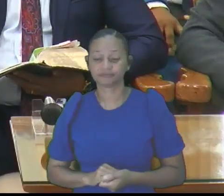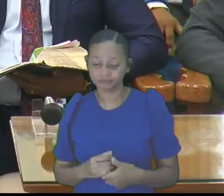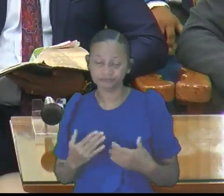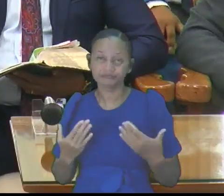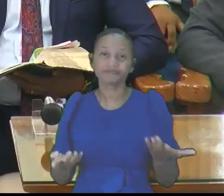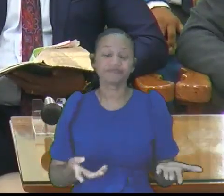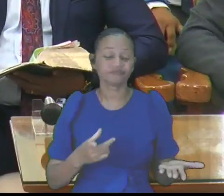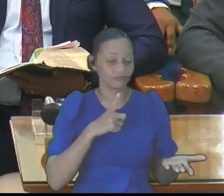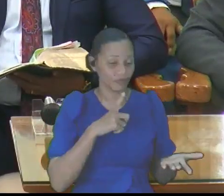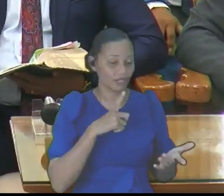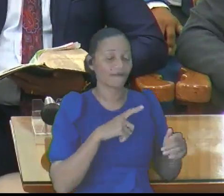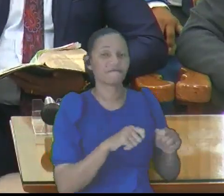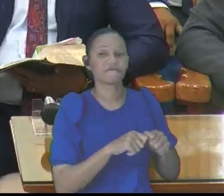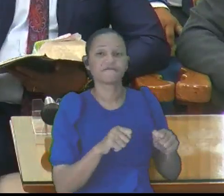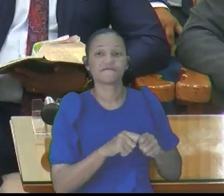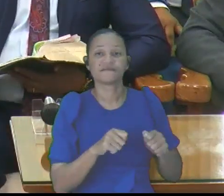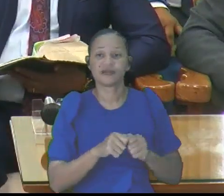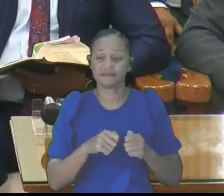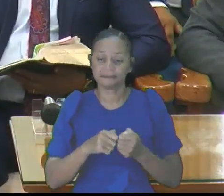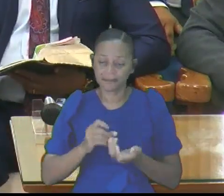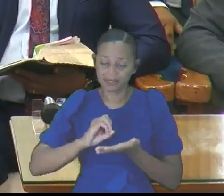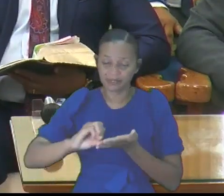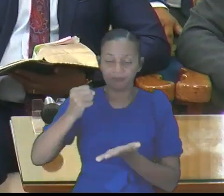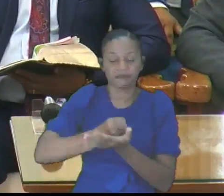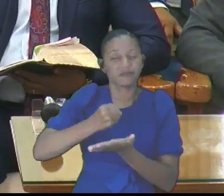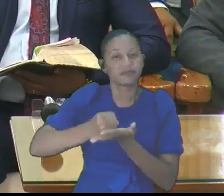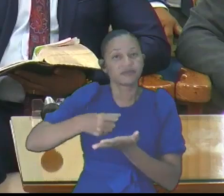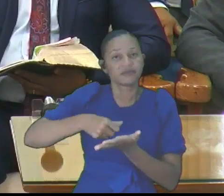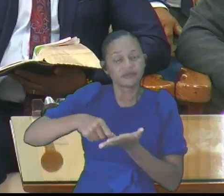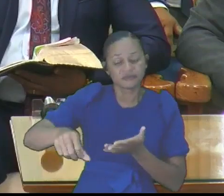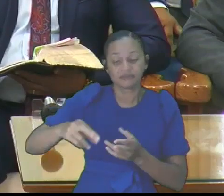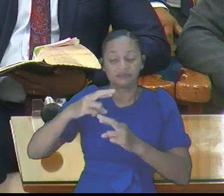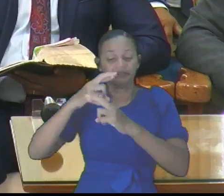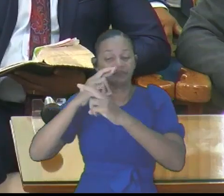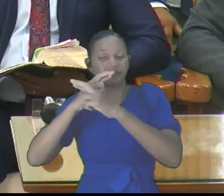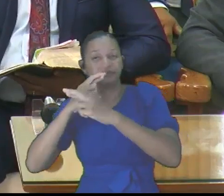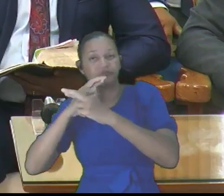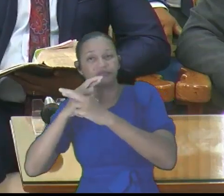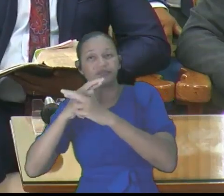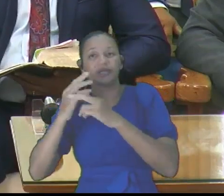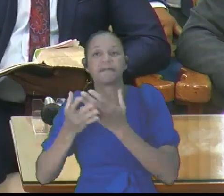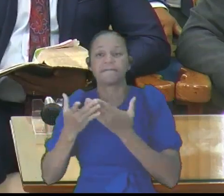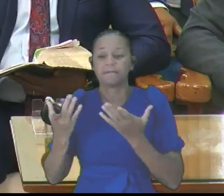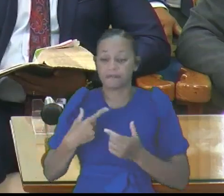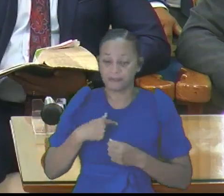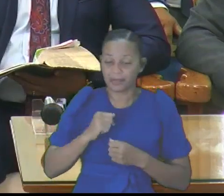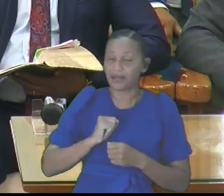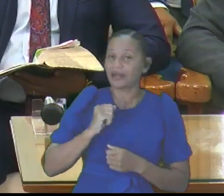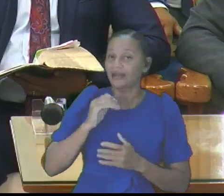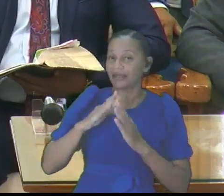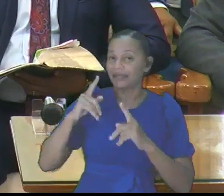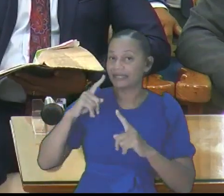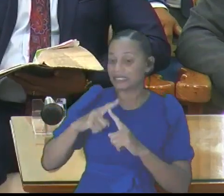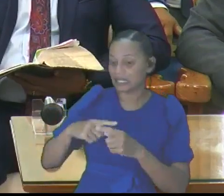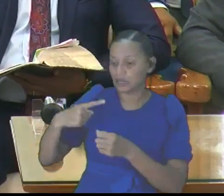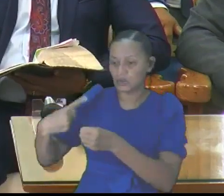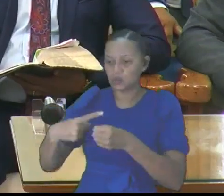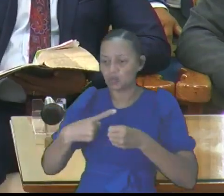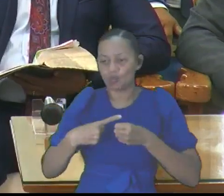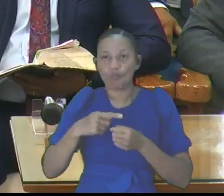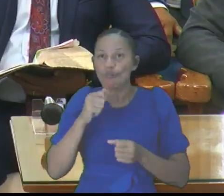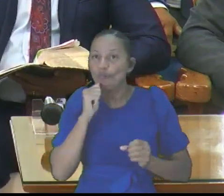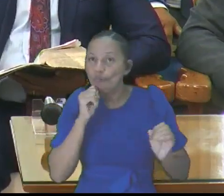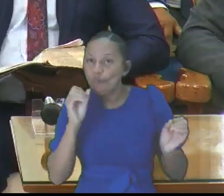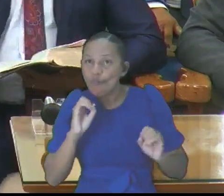nós tivemos que fazer para mandar para o cartório, para mandar para a Receita Federal, para que as igrejas do interior que ainda não tinham,